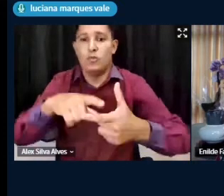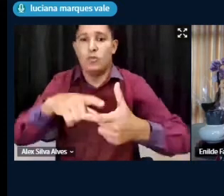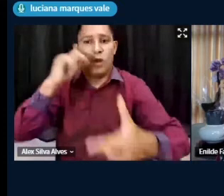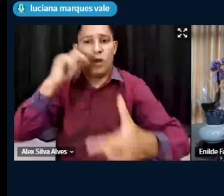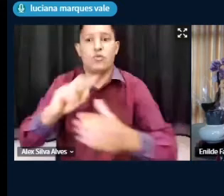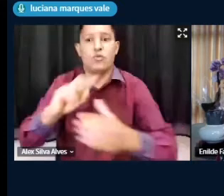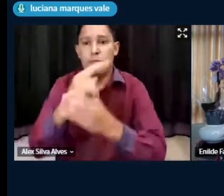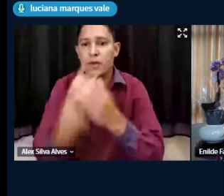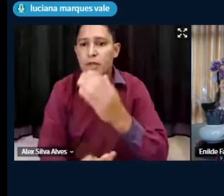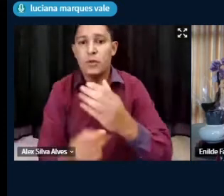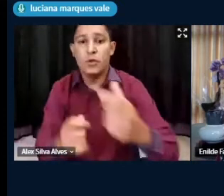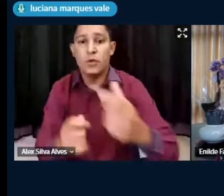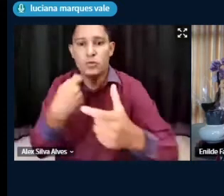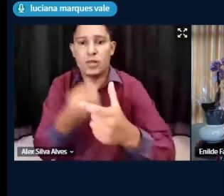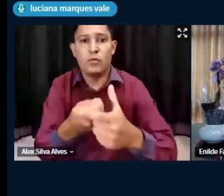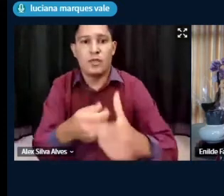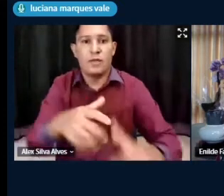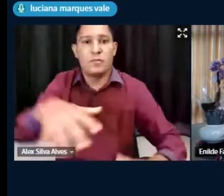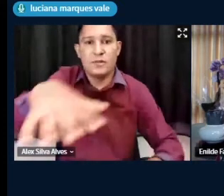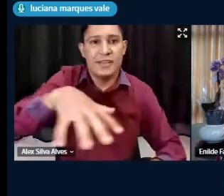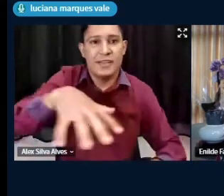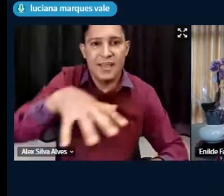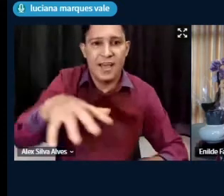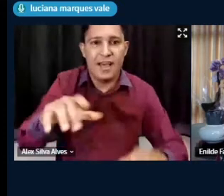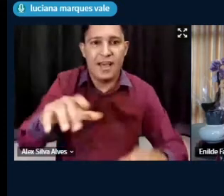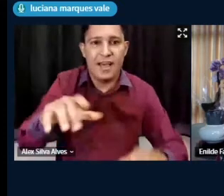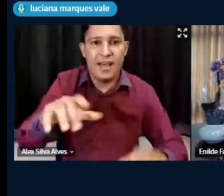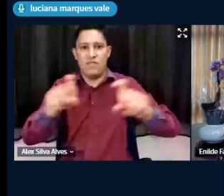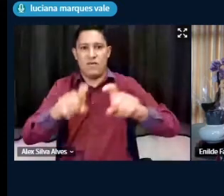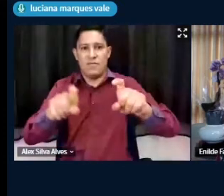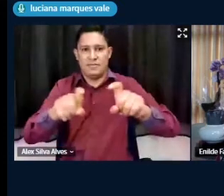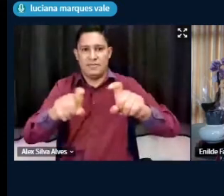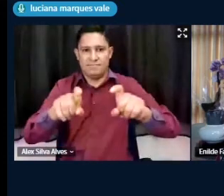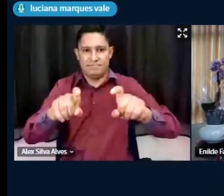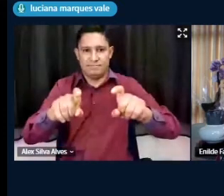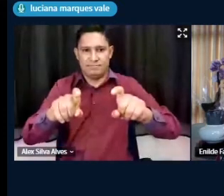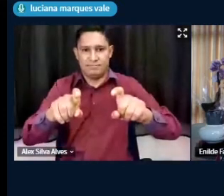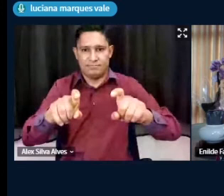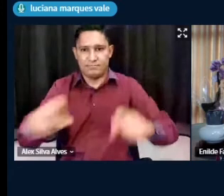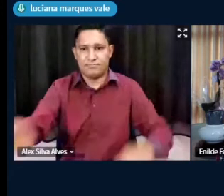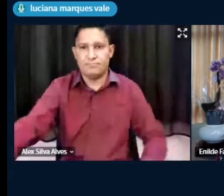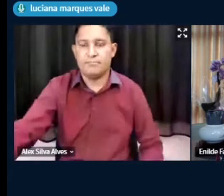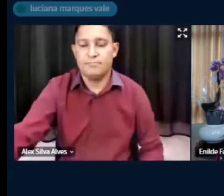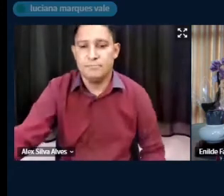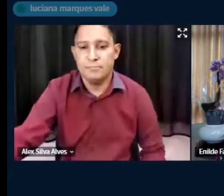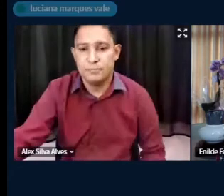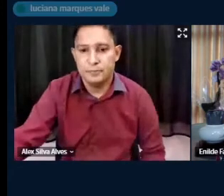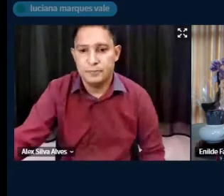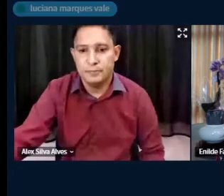do léxico bilíngue de sinais termo do campo da informática.